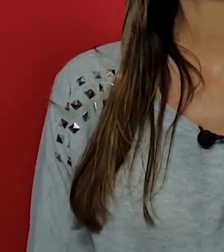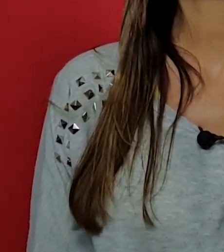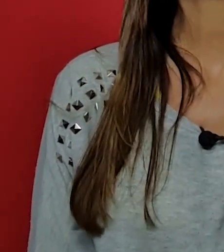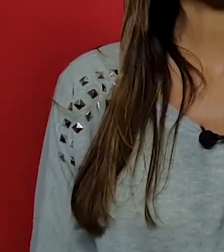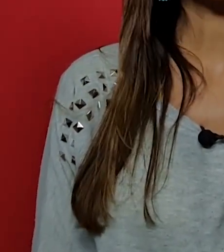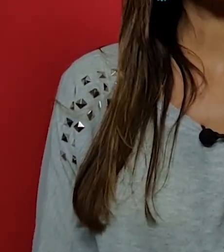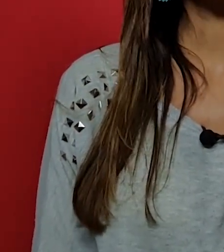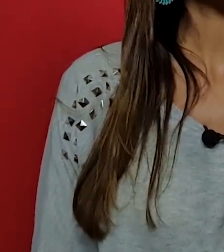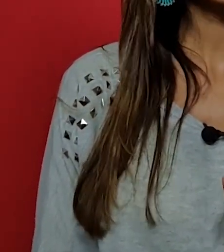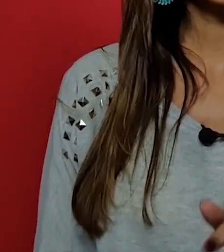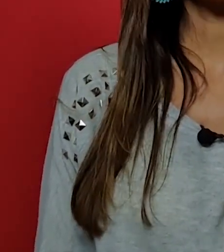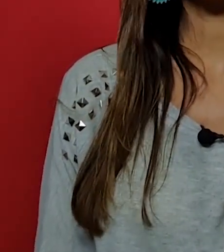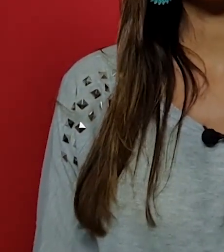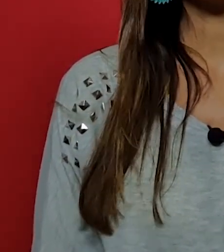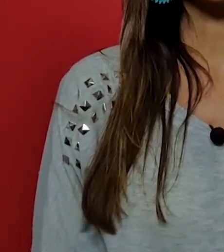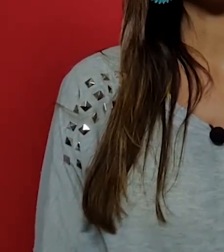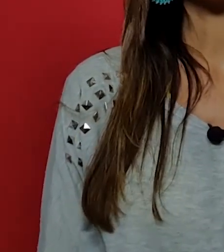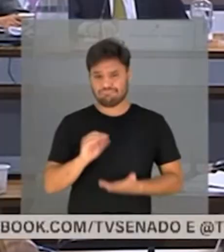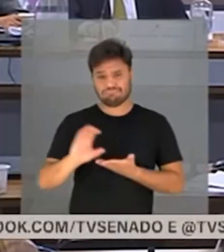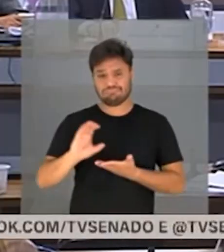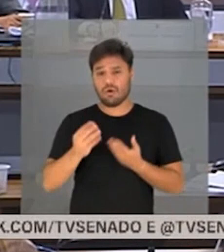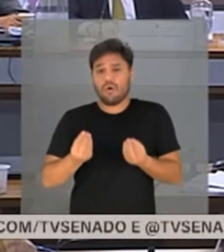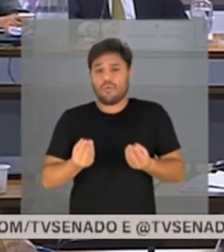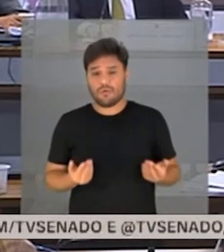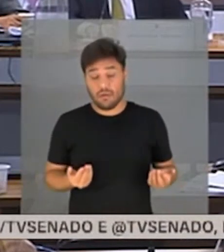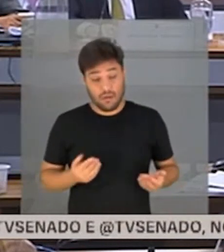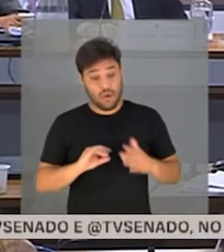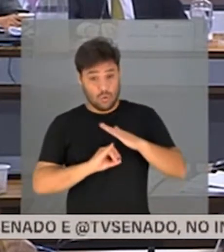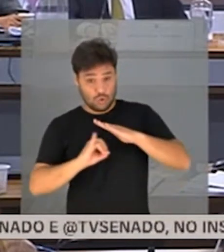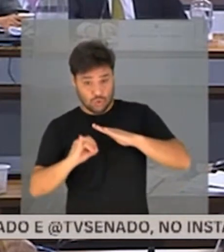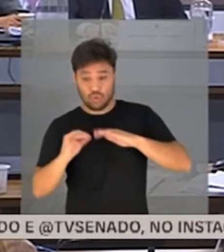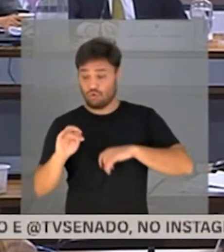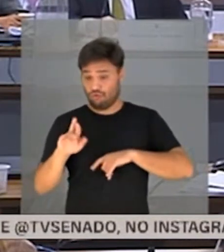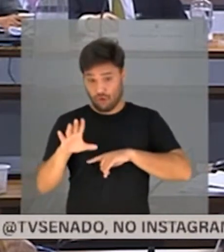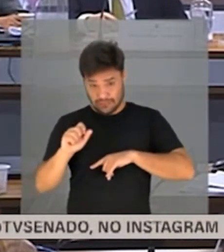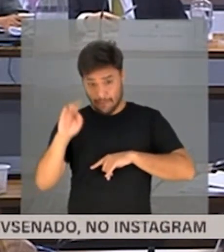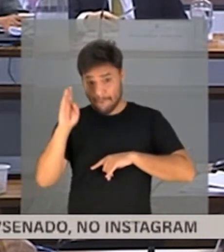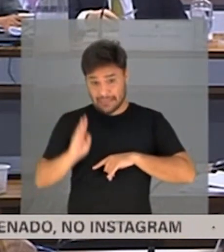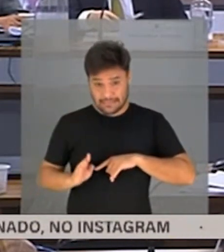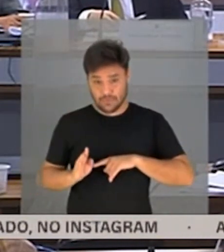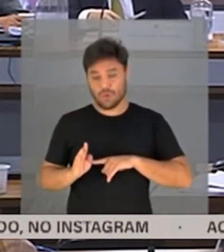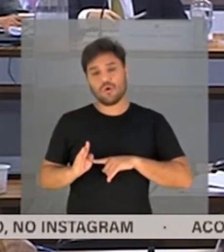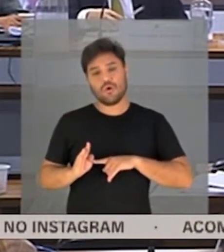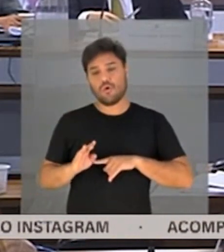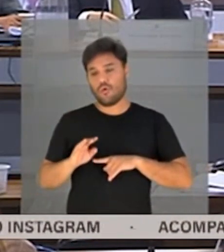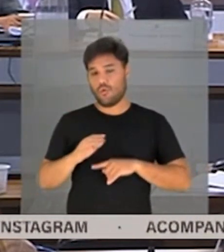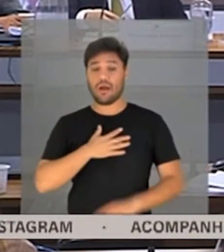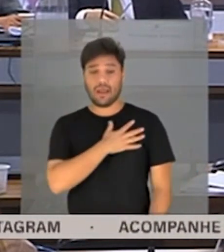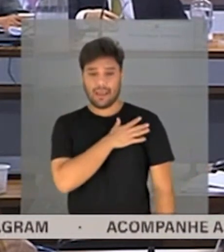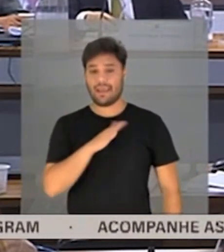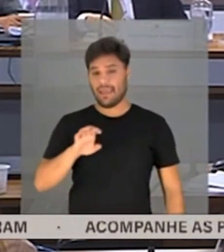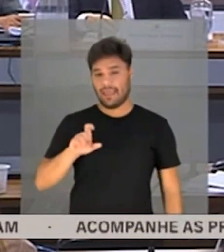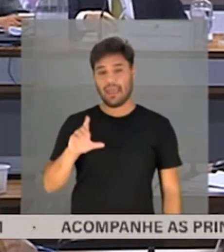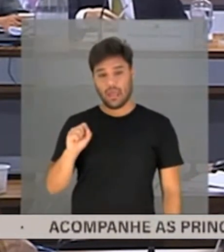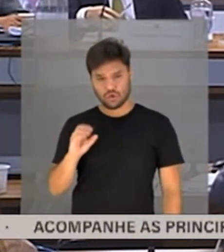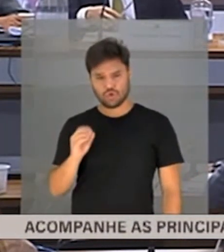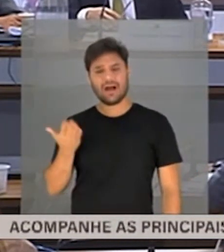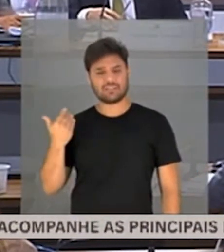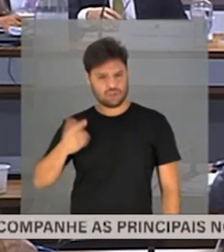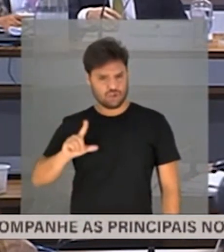justamente conteúdos falsos sobre a pandemia. O Instituto Força Brasil, o Elcio já o tinha de forma